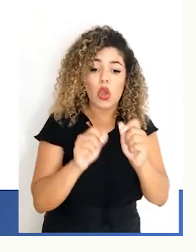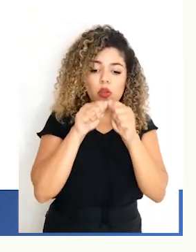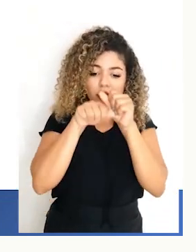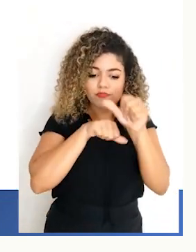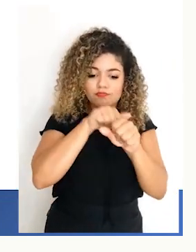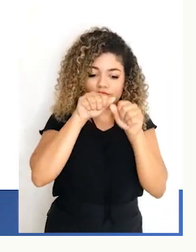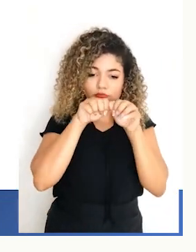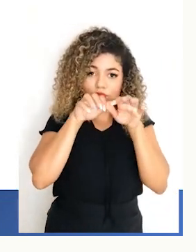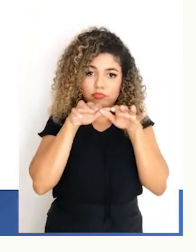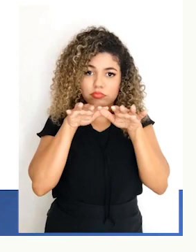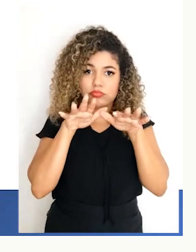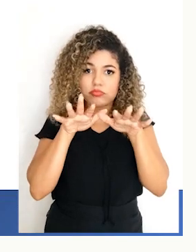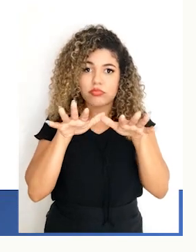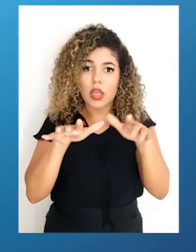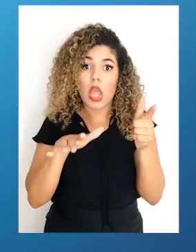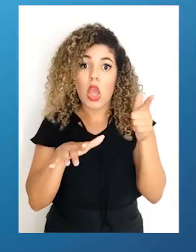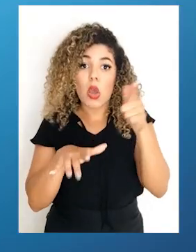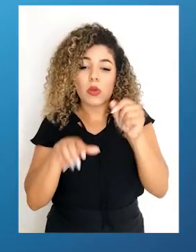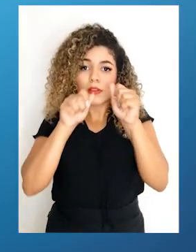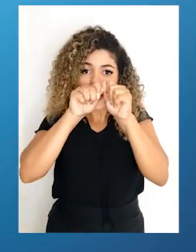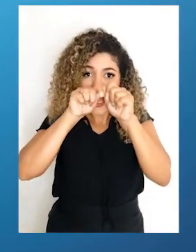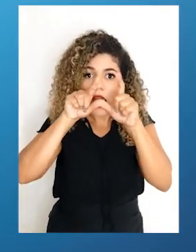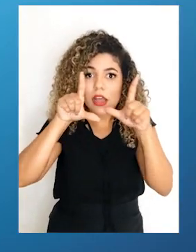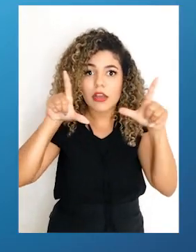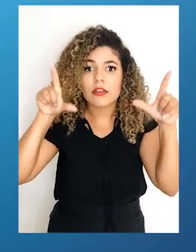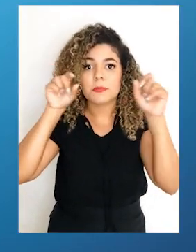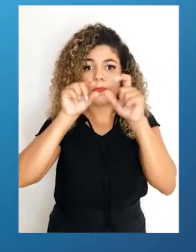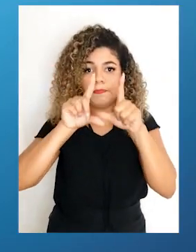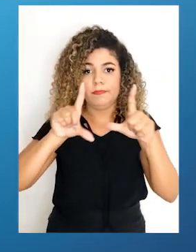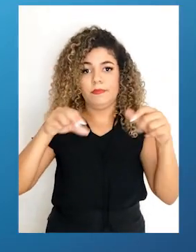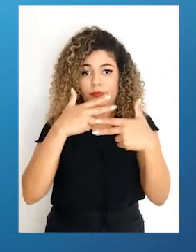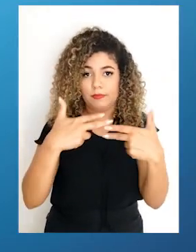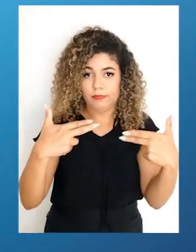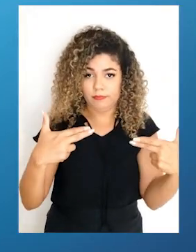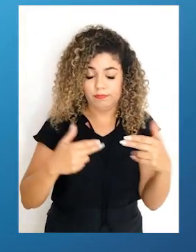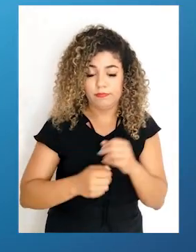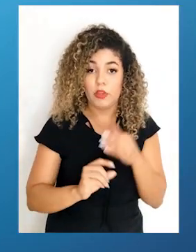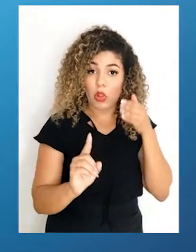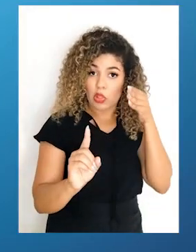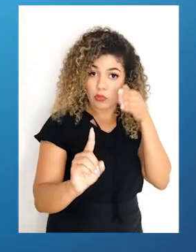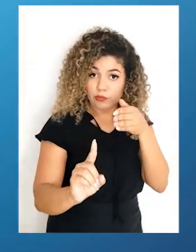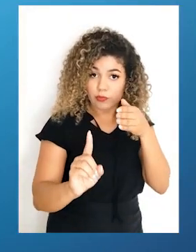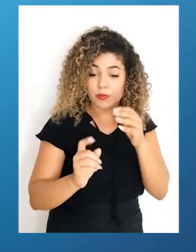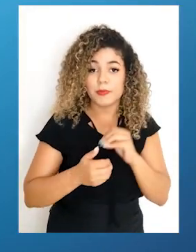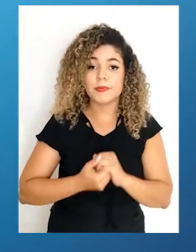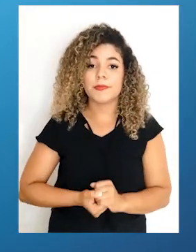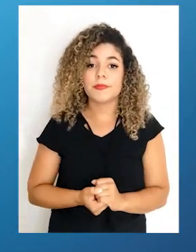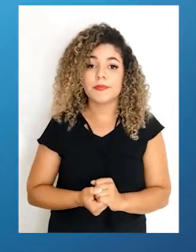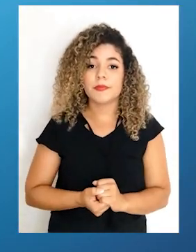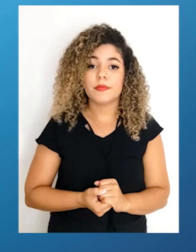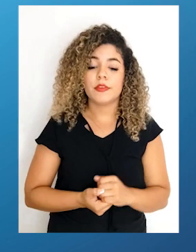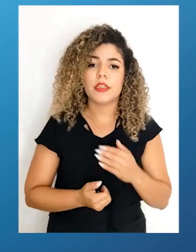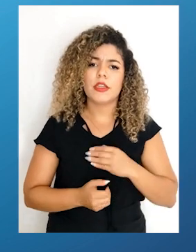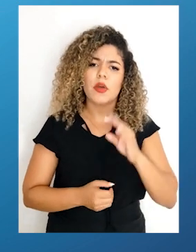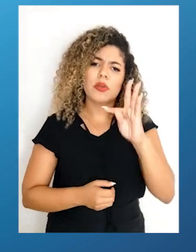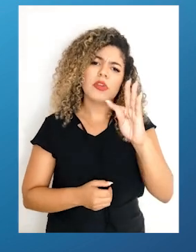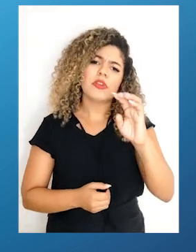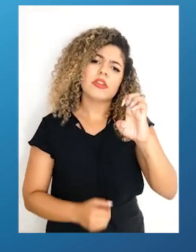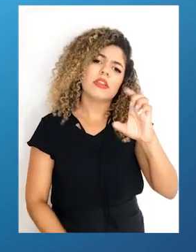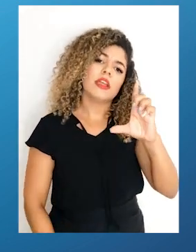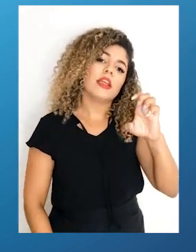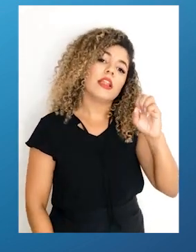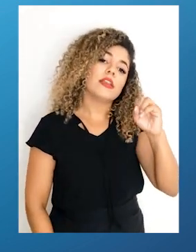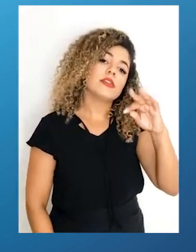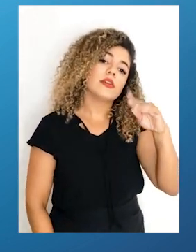objeto nesse foco. E os telescópios? Nós temos dois tipos de telescópios.